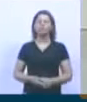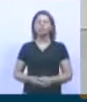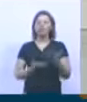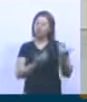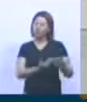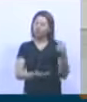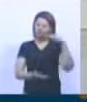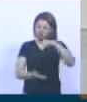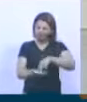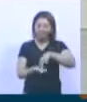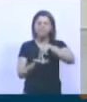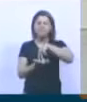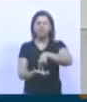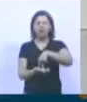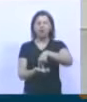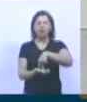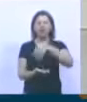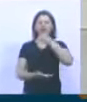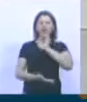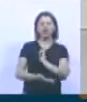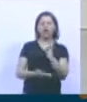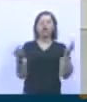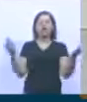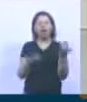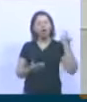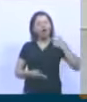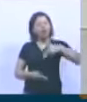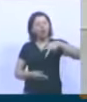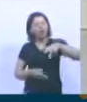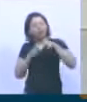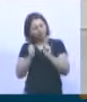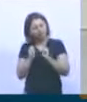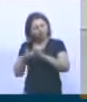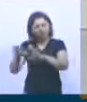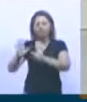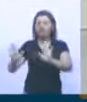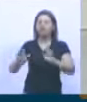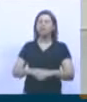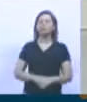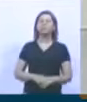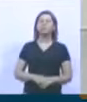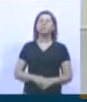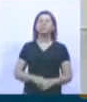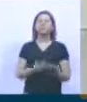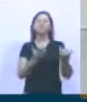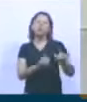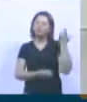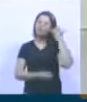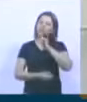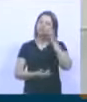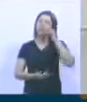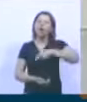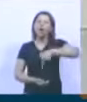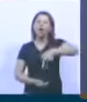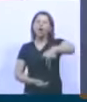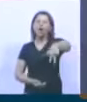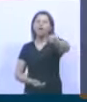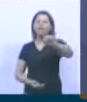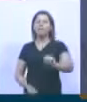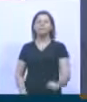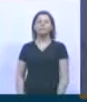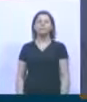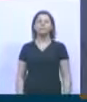I said, walk up and down. Eu disse, agora caminhe de um lado para outro. He walked up and down. E ele caminhou de um lado para only outro. Only I did